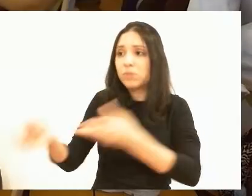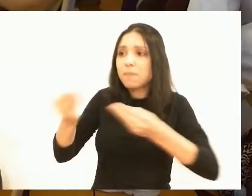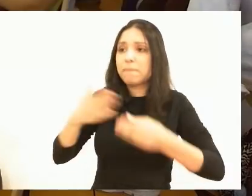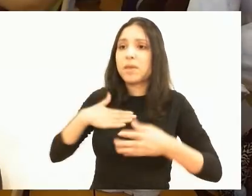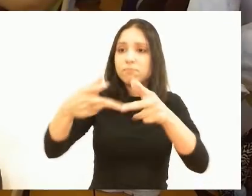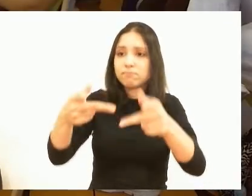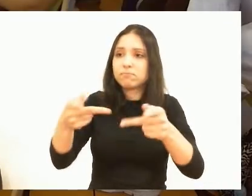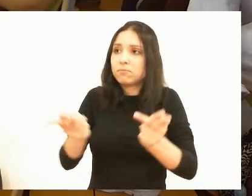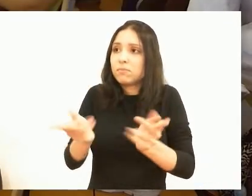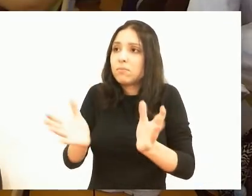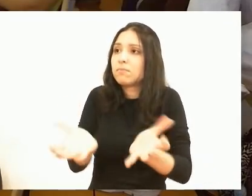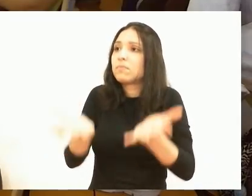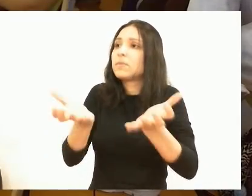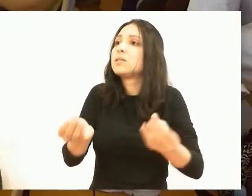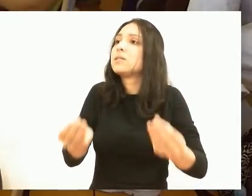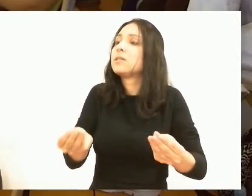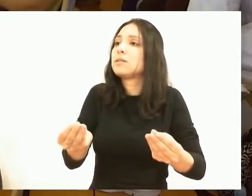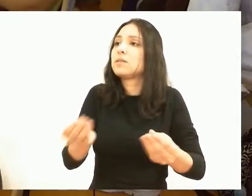minutos